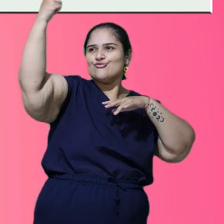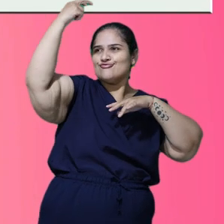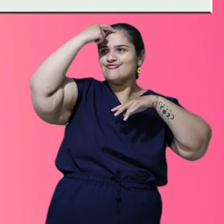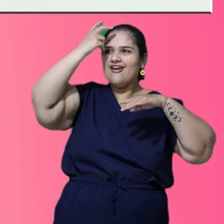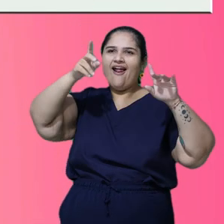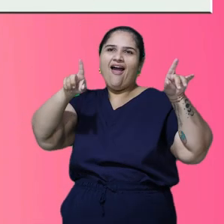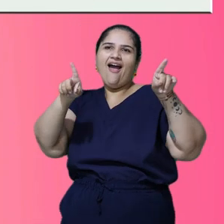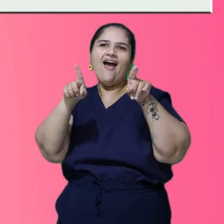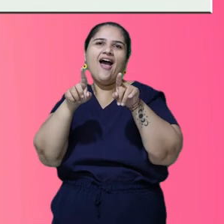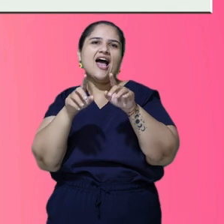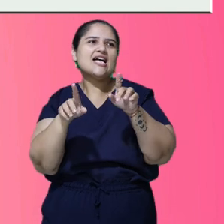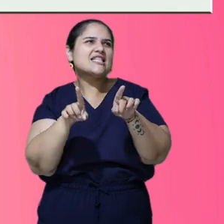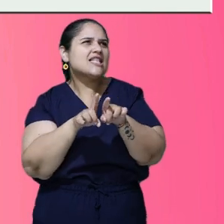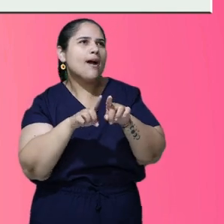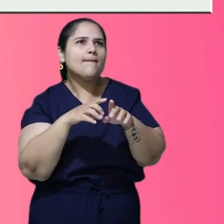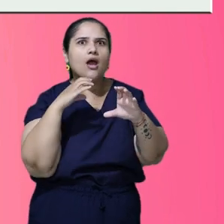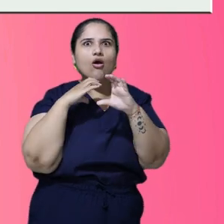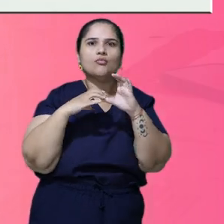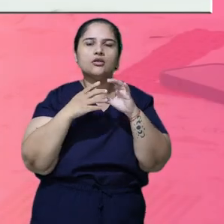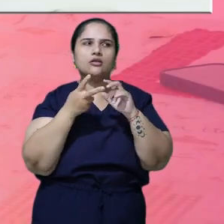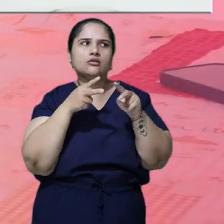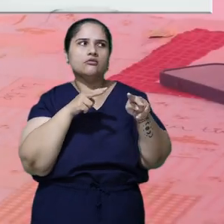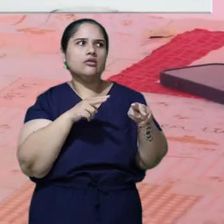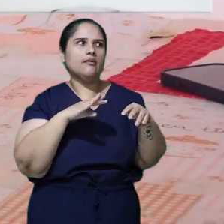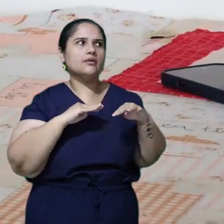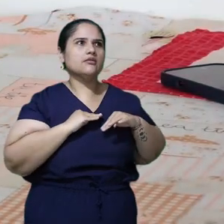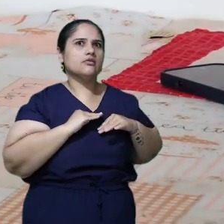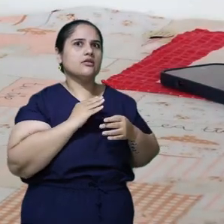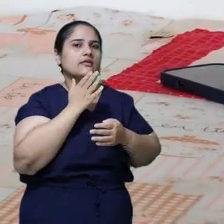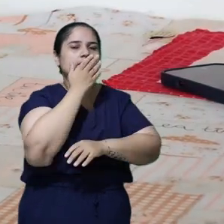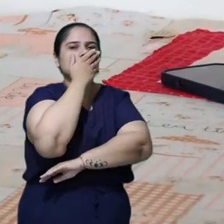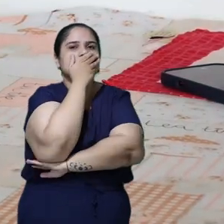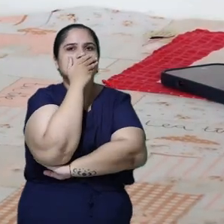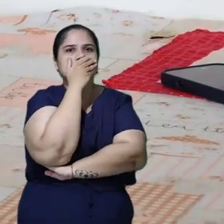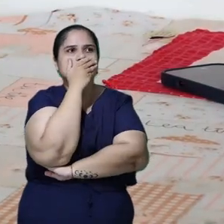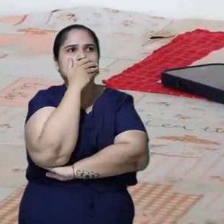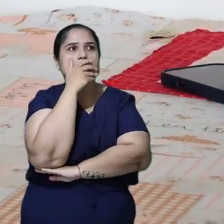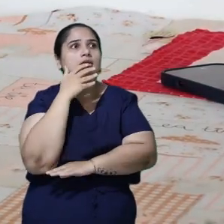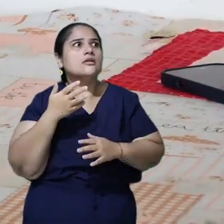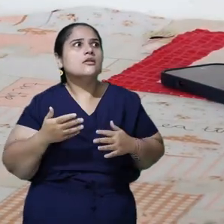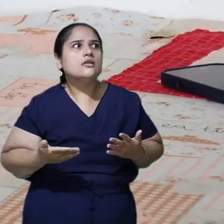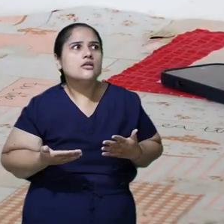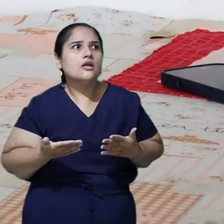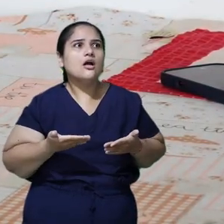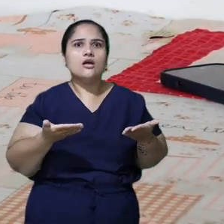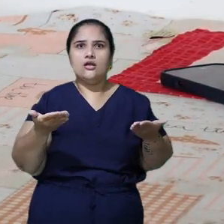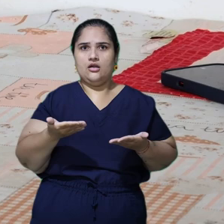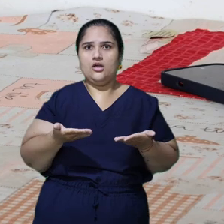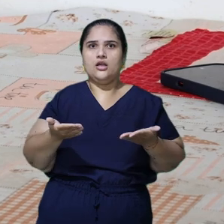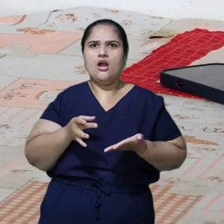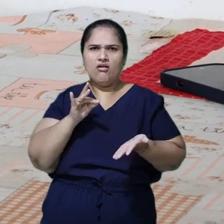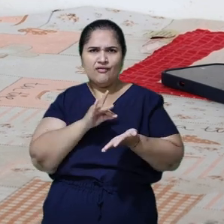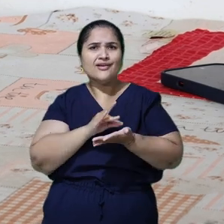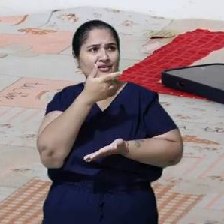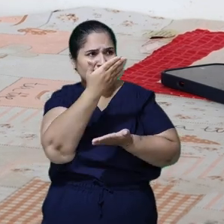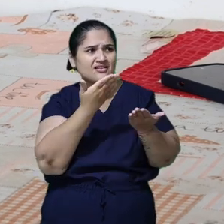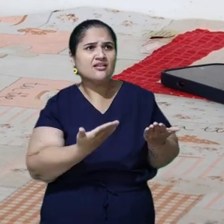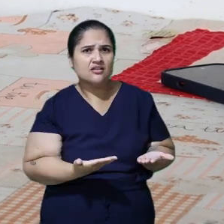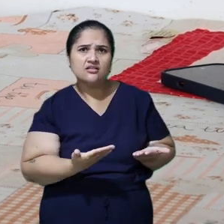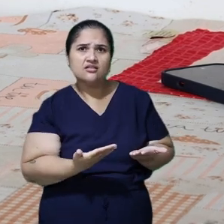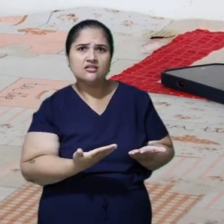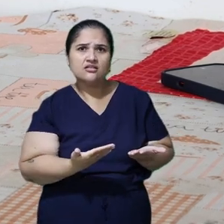da comunicação. E eu olhei para aquela situação e fiquei assim: será que a partir de agora a realidade vai ser essa.